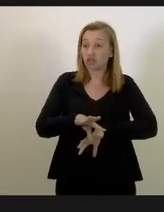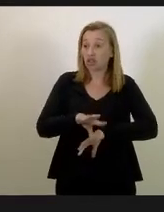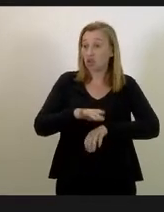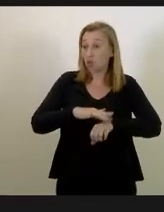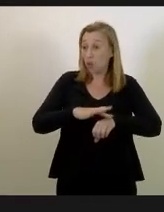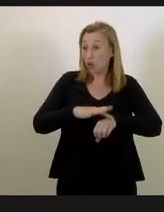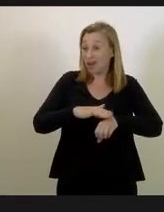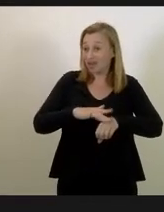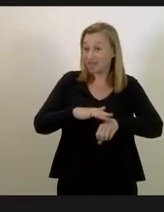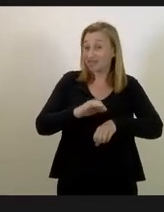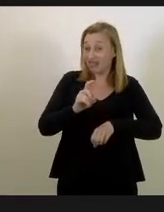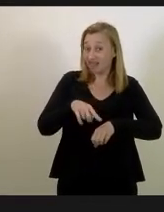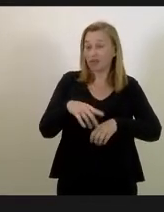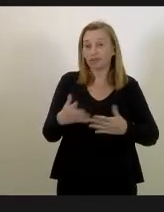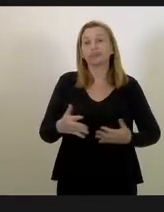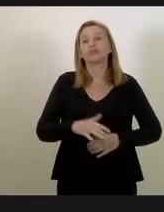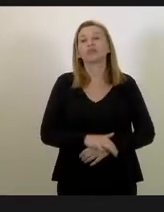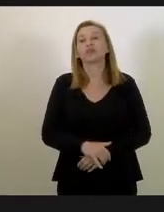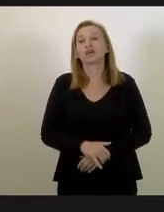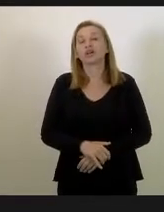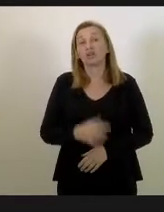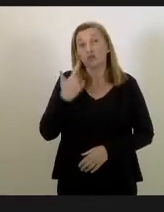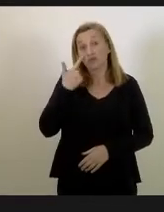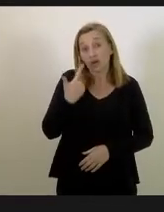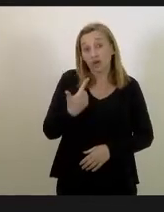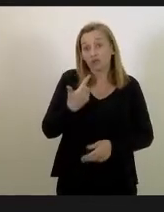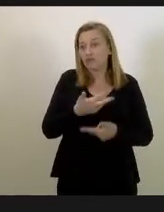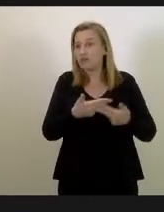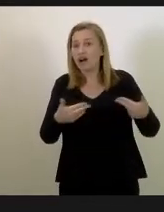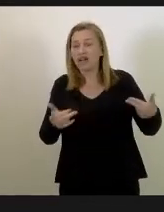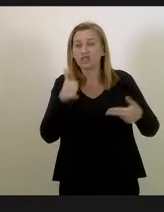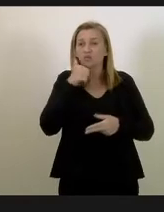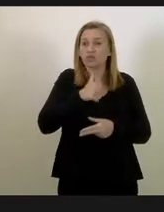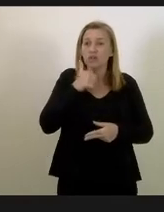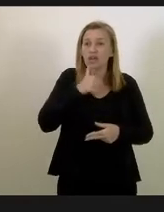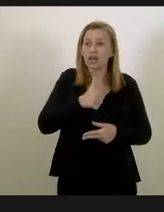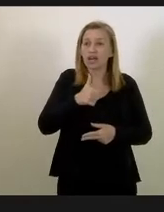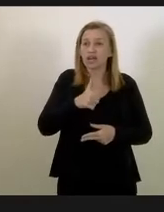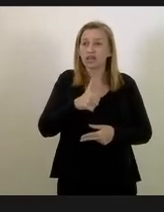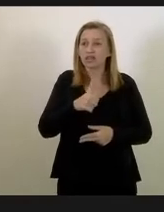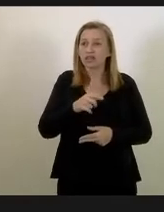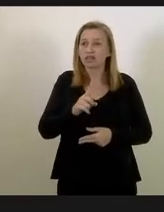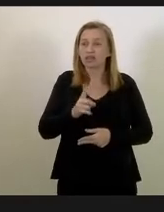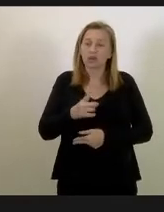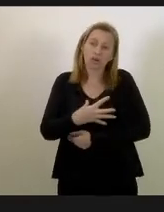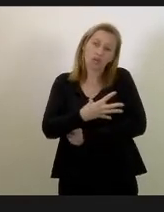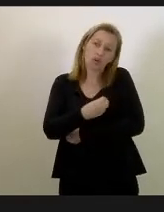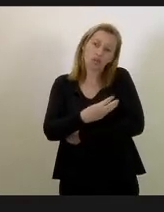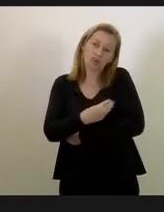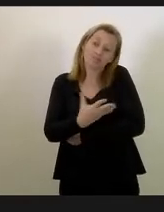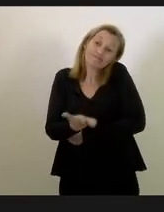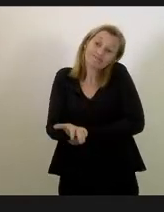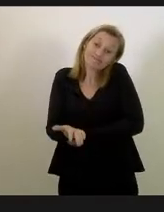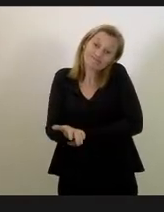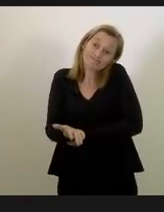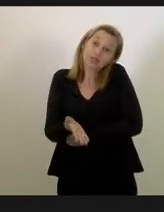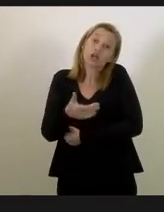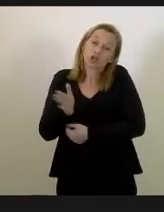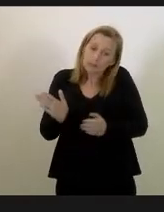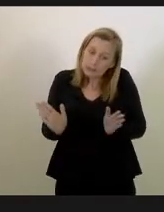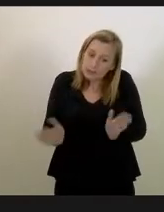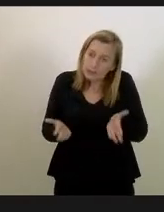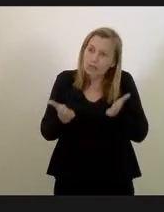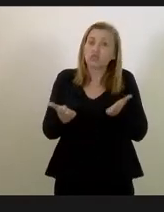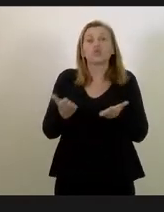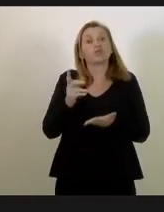e a gente acaba vendo que muitas mulheres não amamentam seus filhos então o incentivo